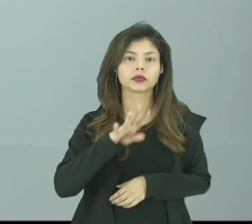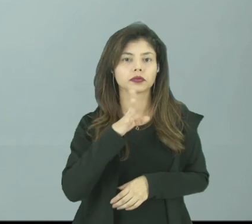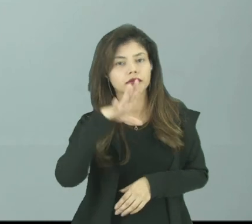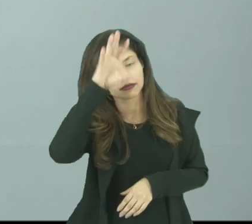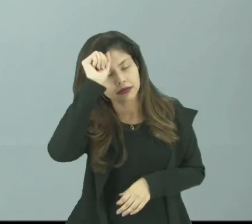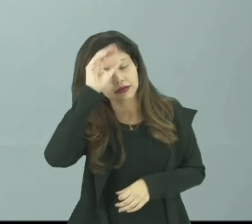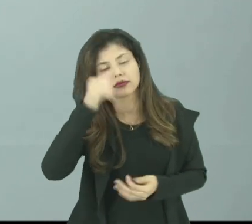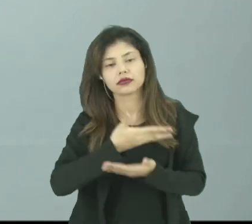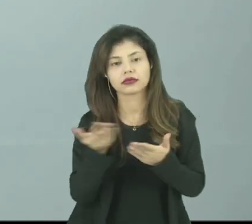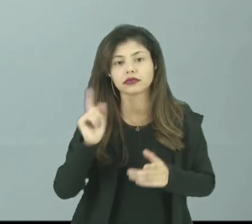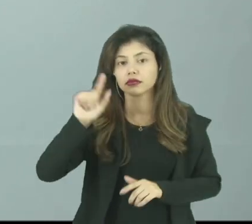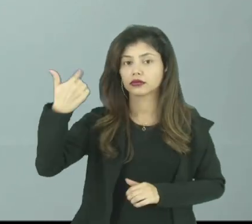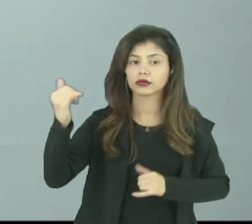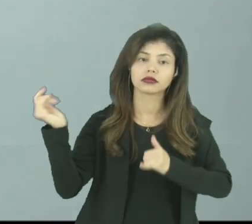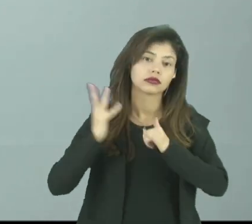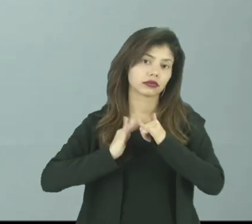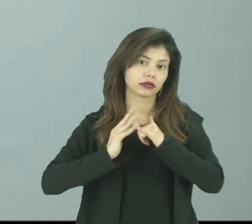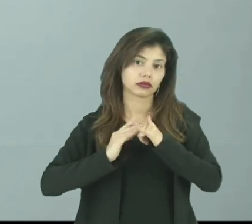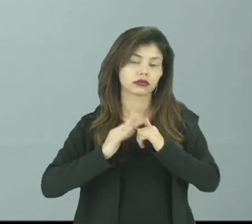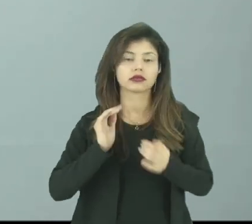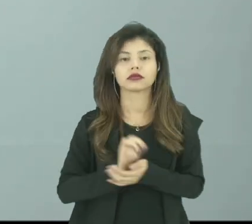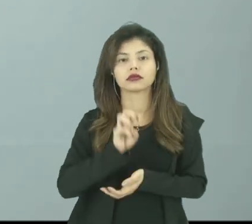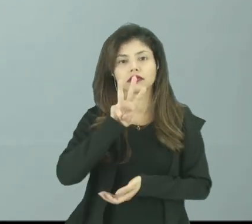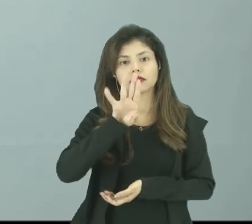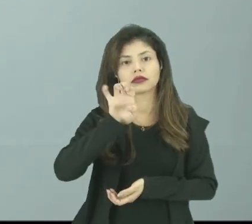conhecimento também lá no YouTube, o Websaula, o